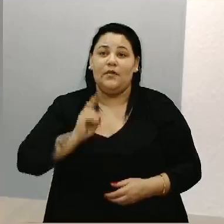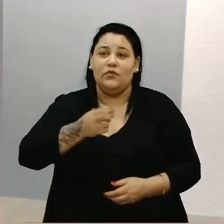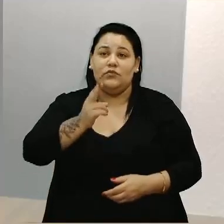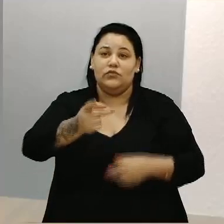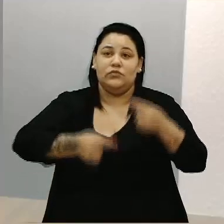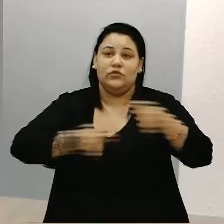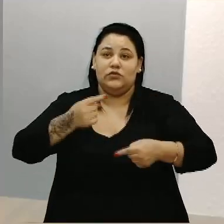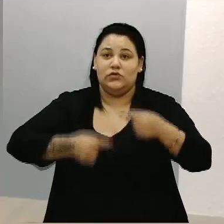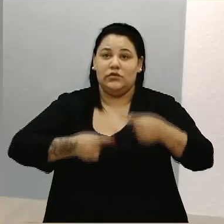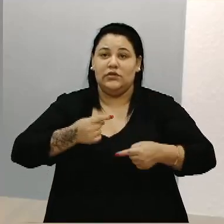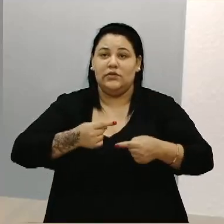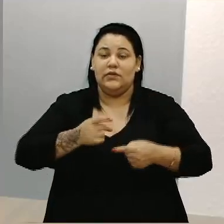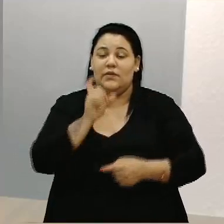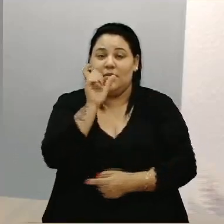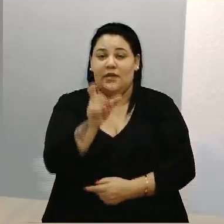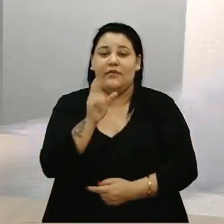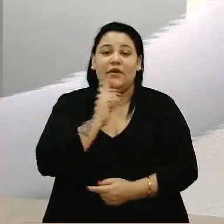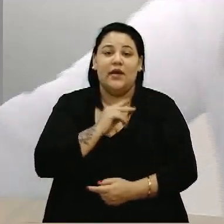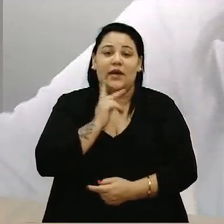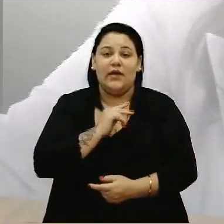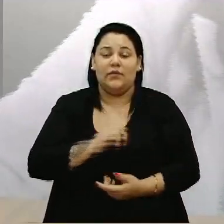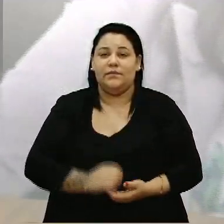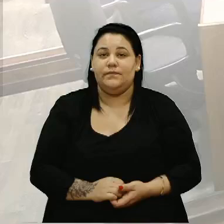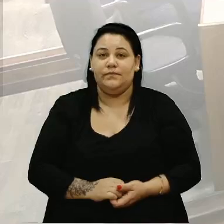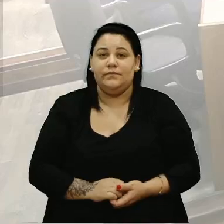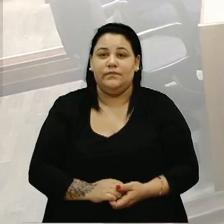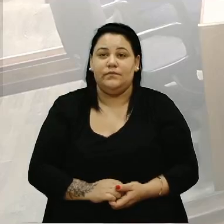Discussão com a palavra, vereador Renato Oliveira.